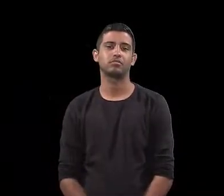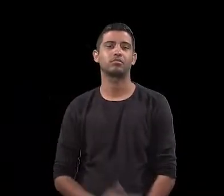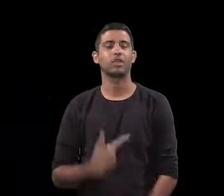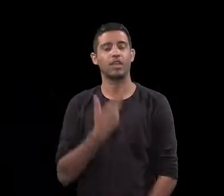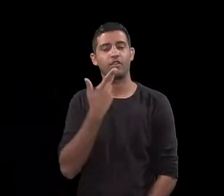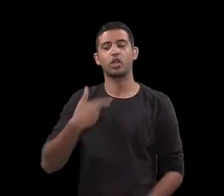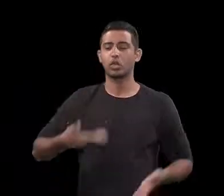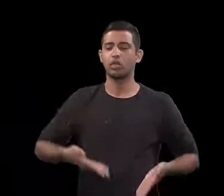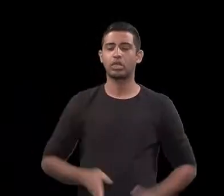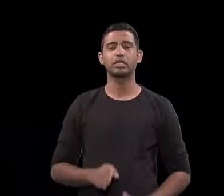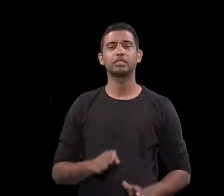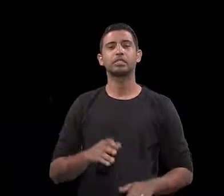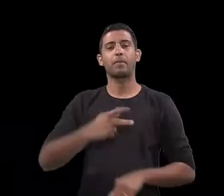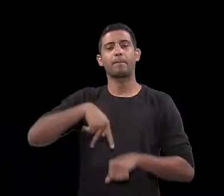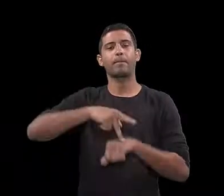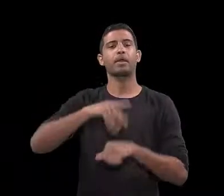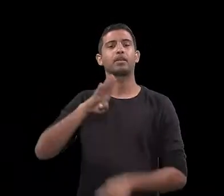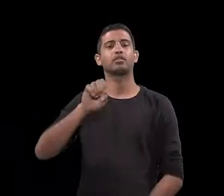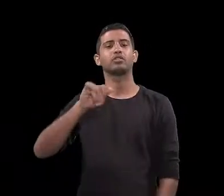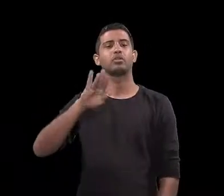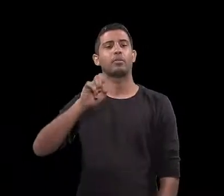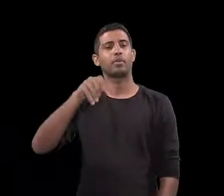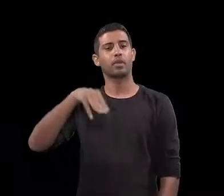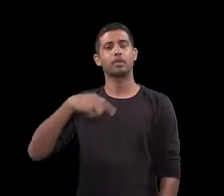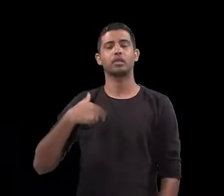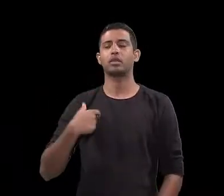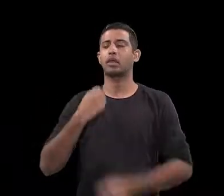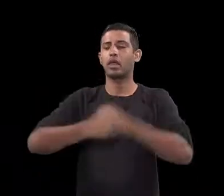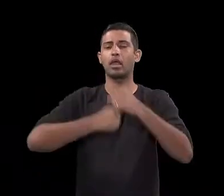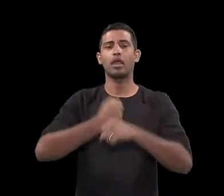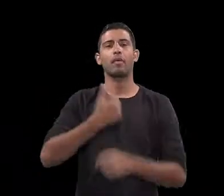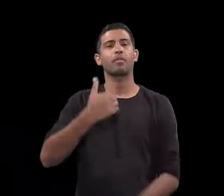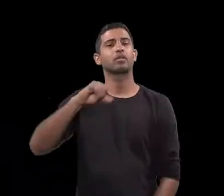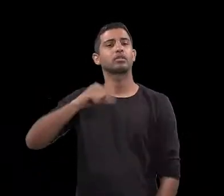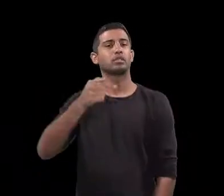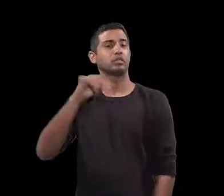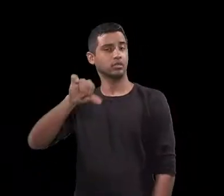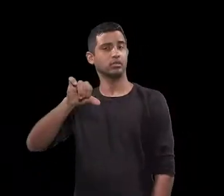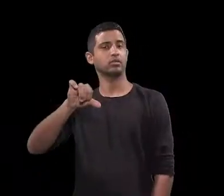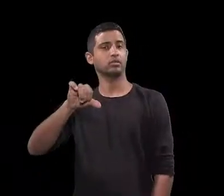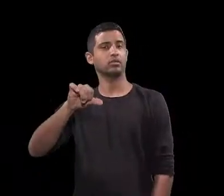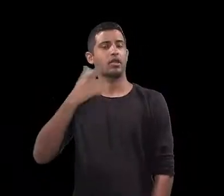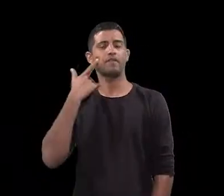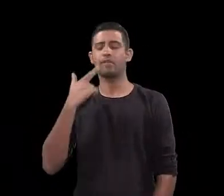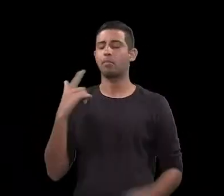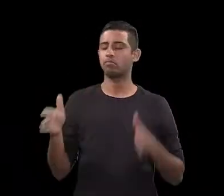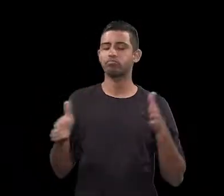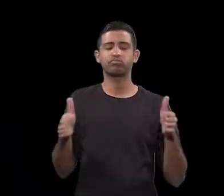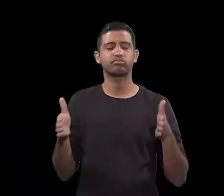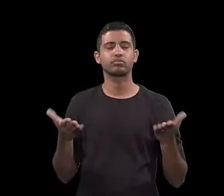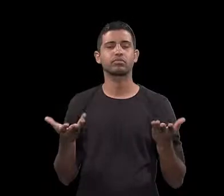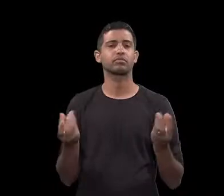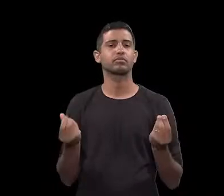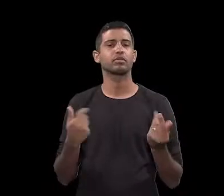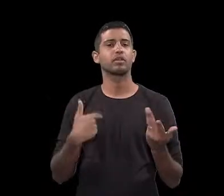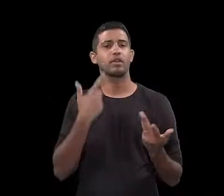nasci em Berlim Oriental, no ano 79. E nesse